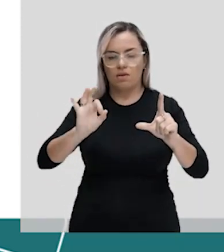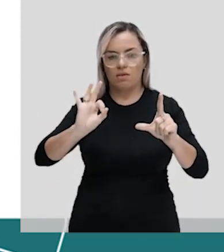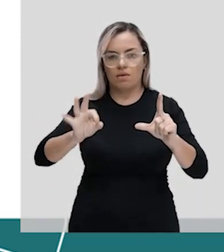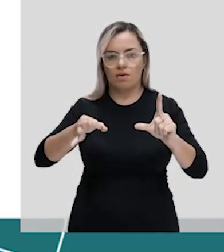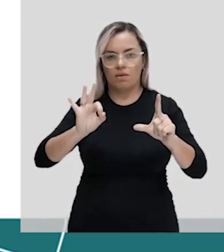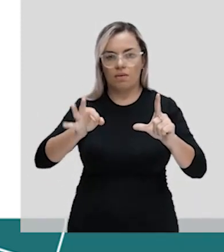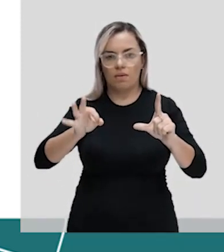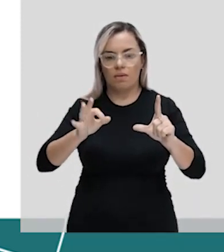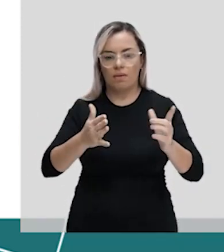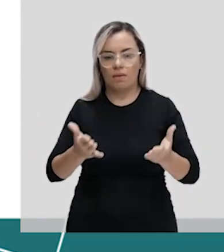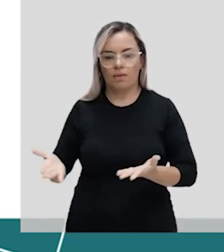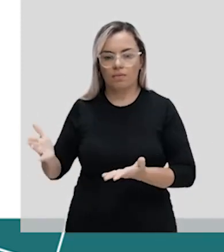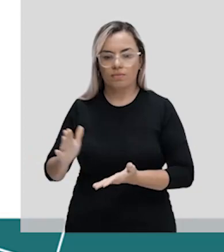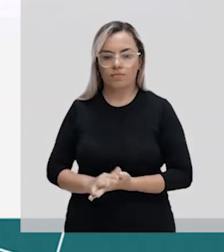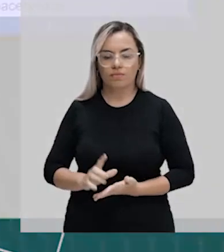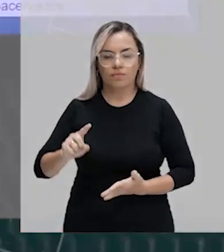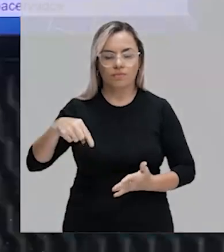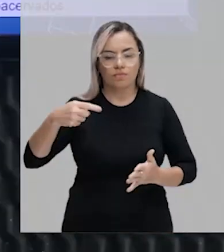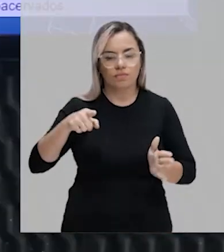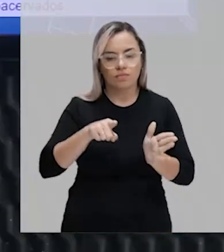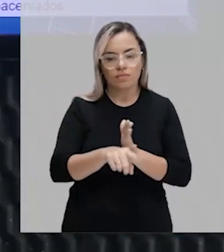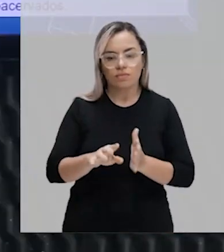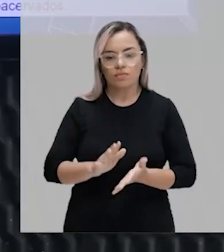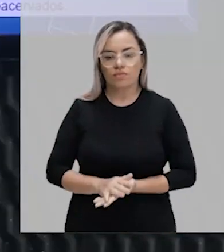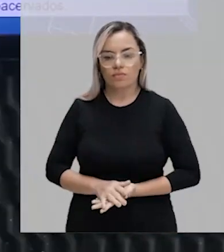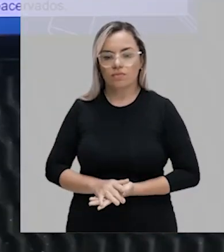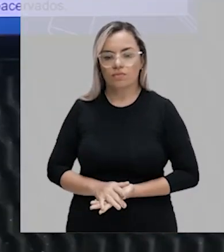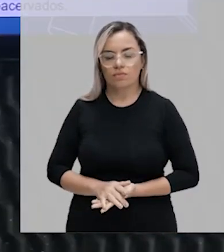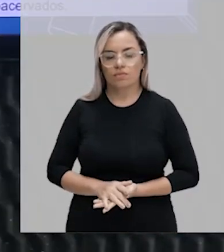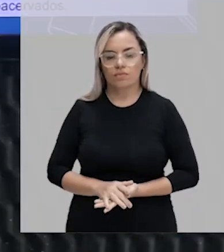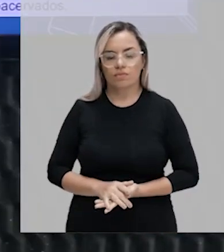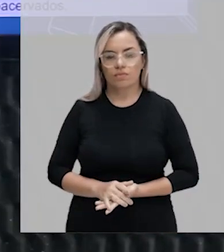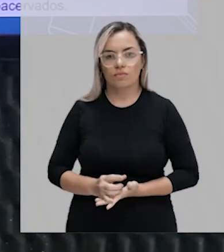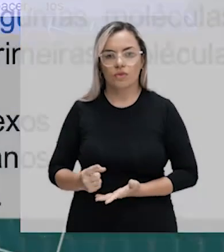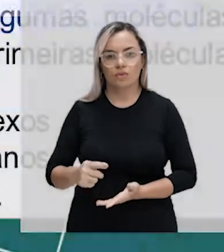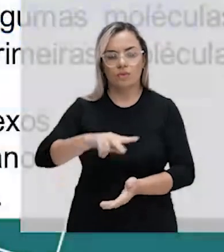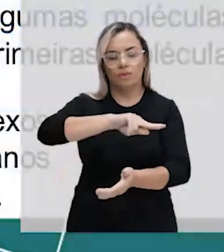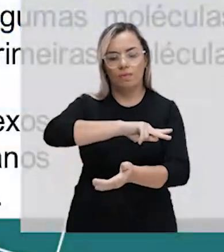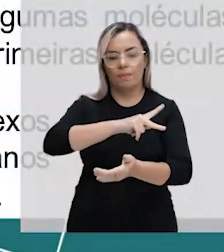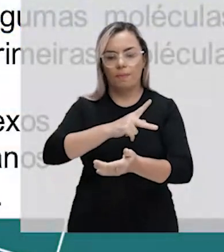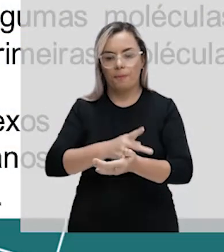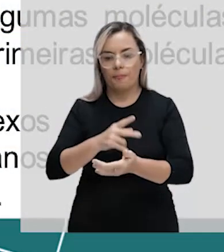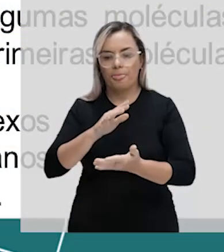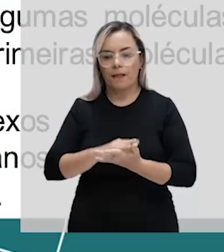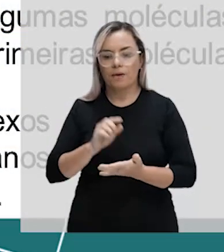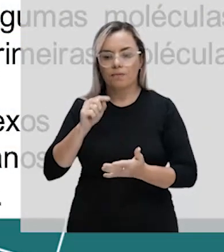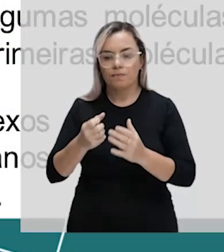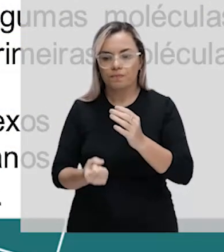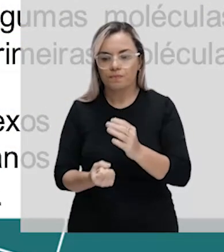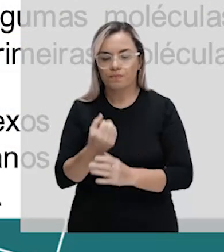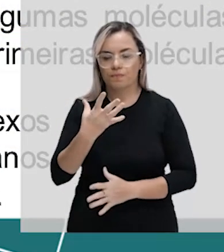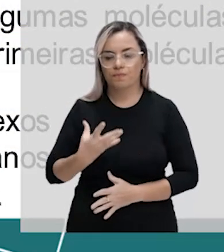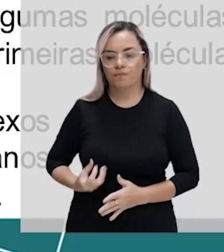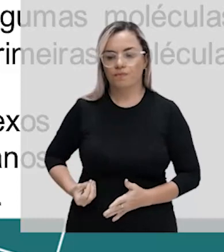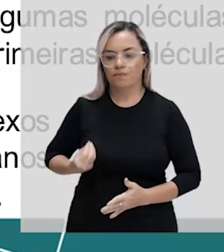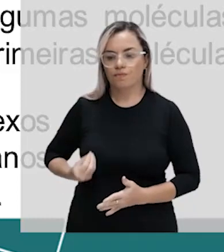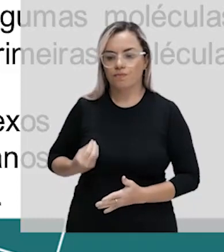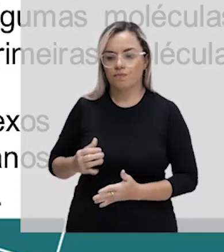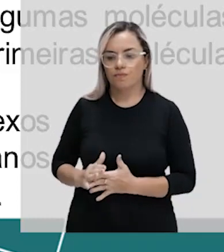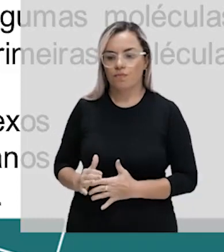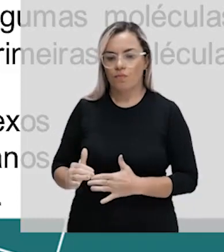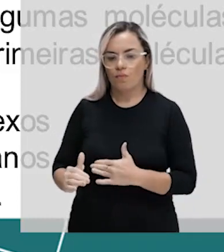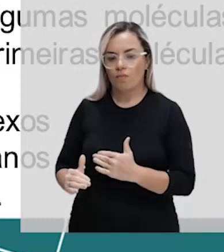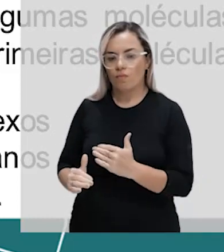estão corretas. Próxima questão. Uma das hipóteses quanto à origem da vida é